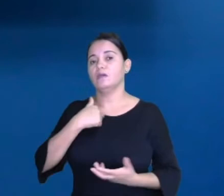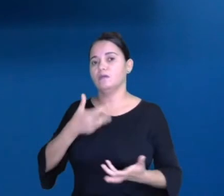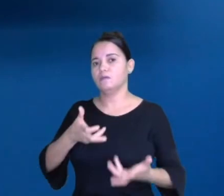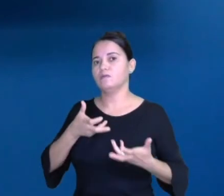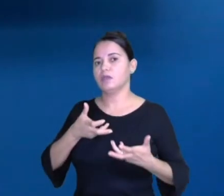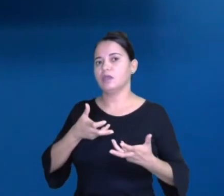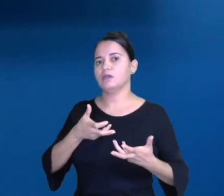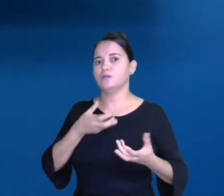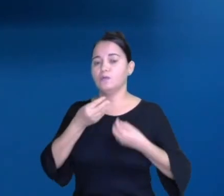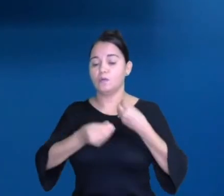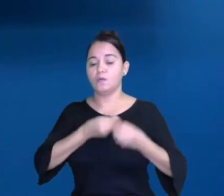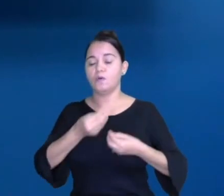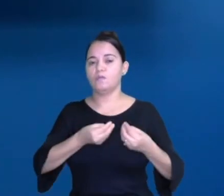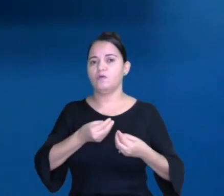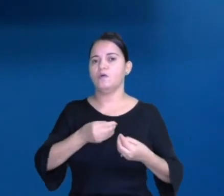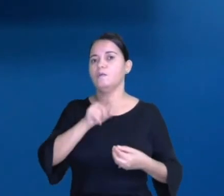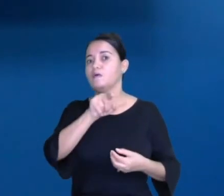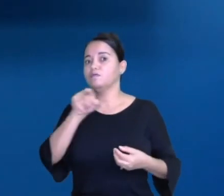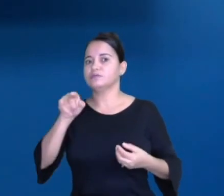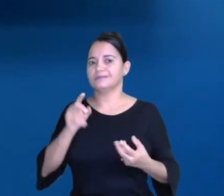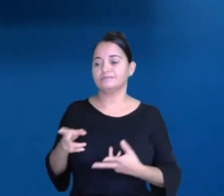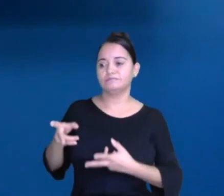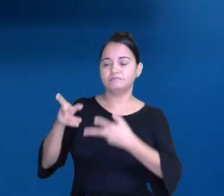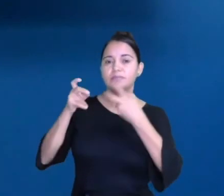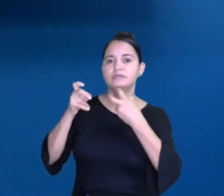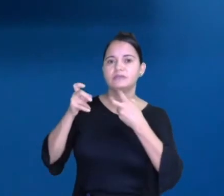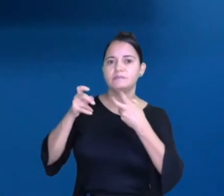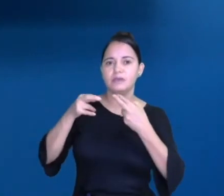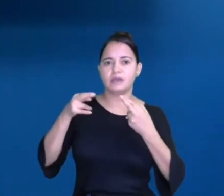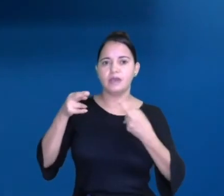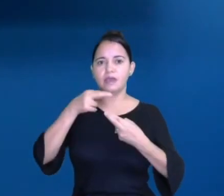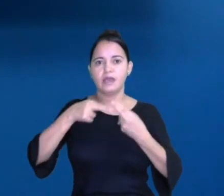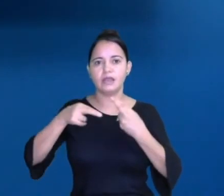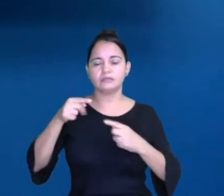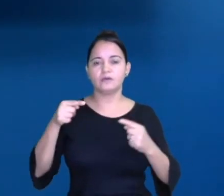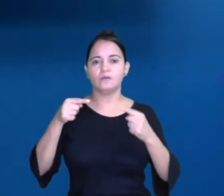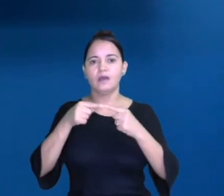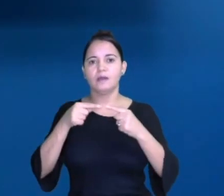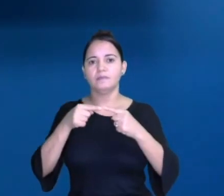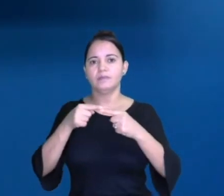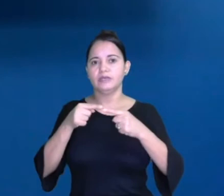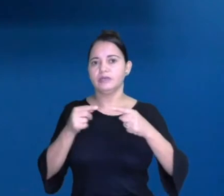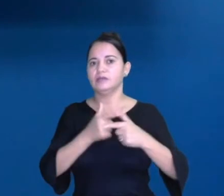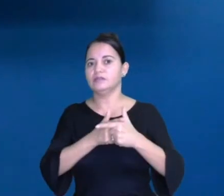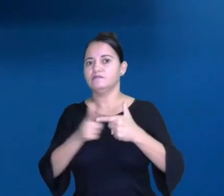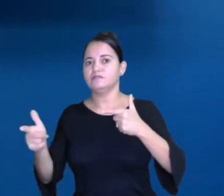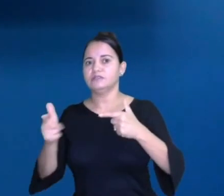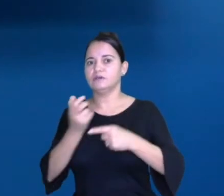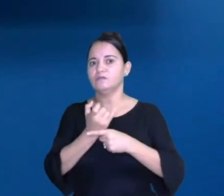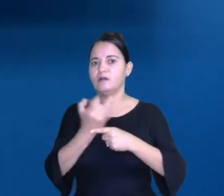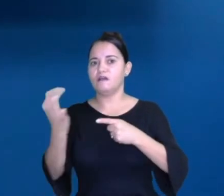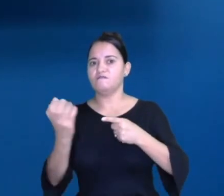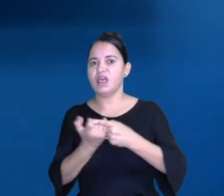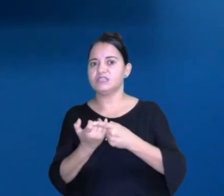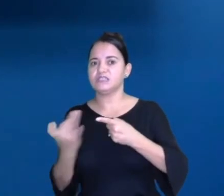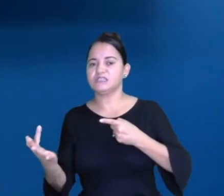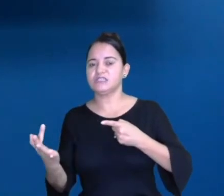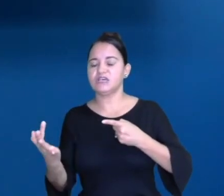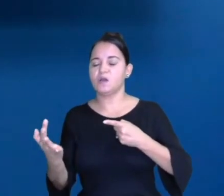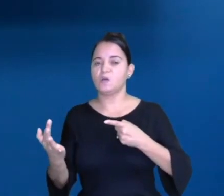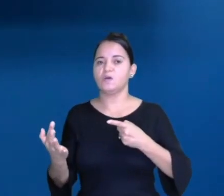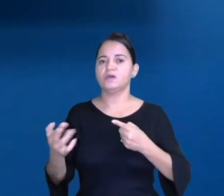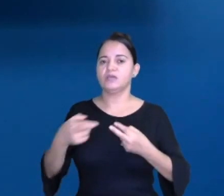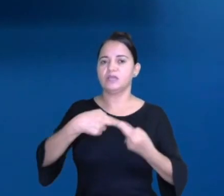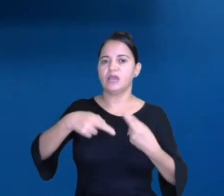o algoritmo para que você perceba a relação dela com a fração, né, da divisão com a fração e